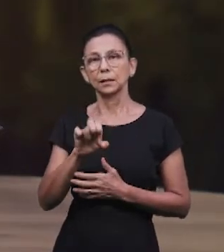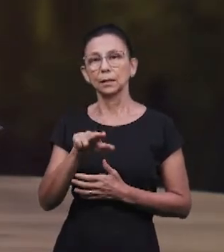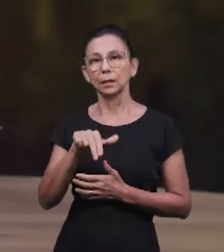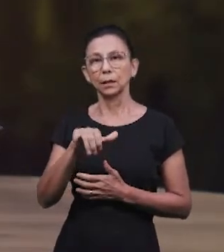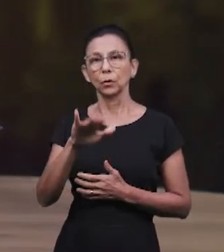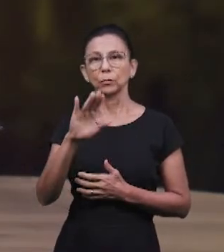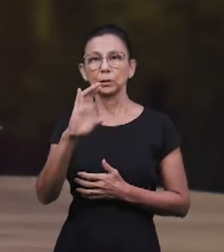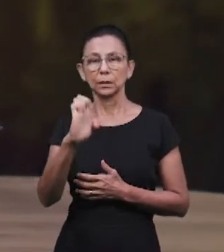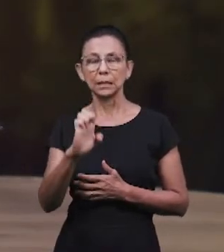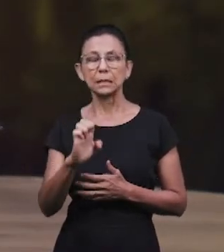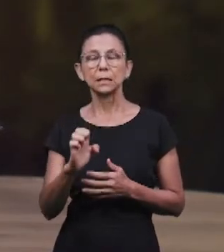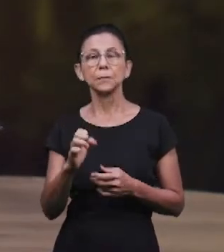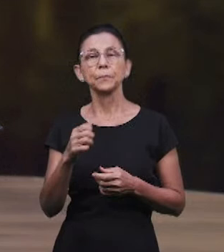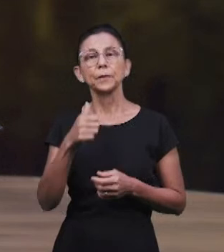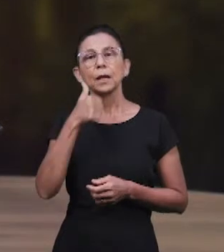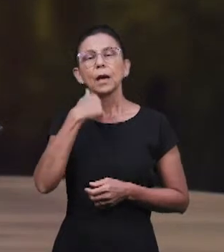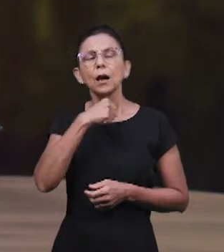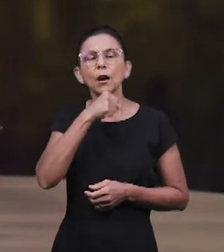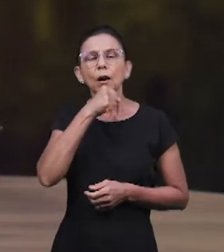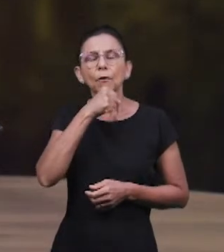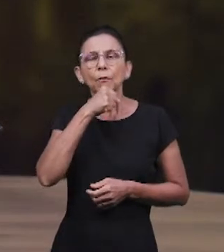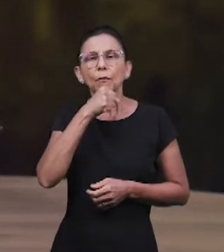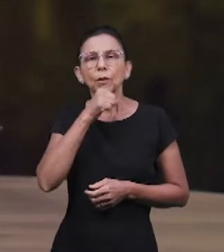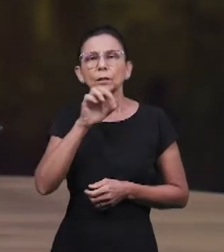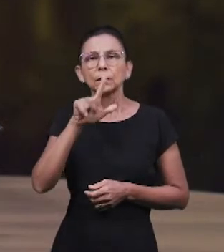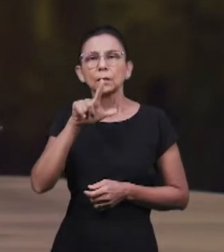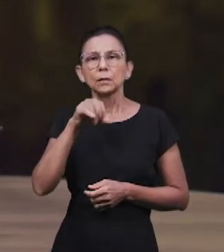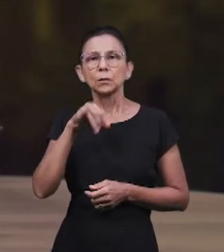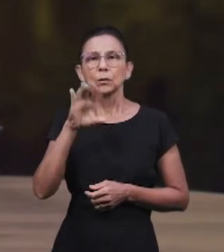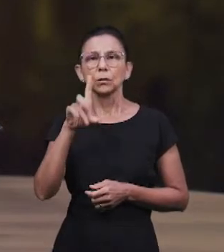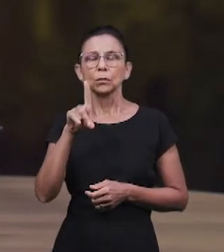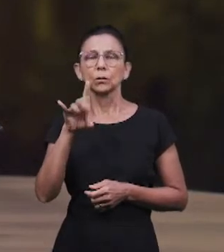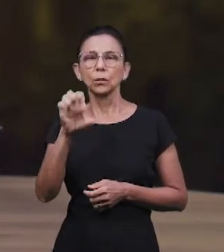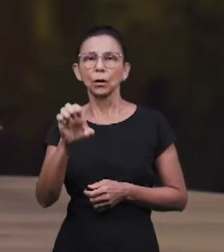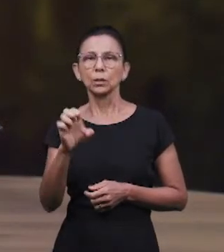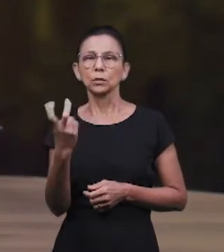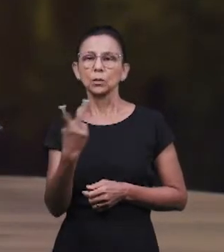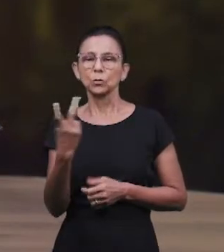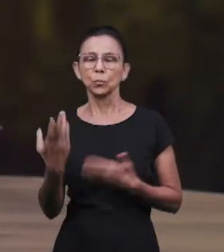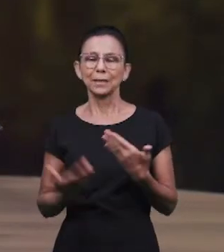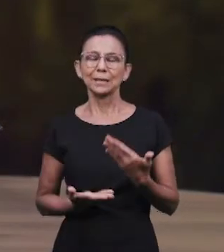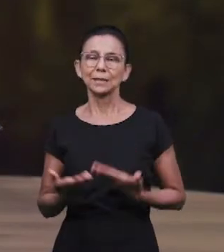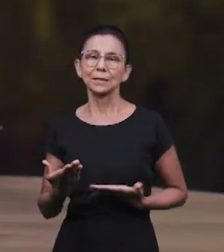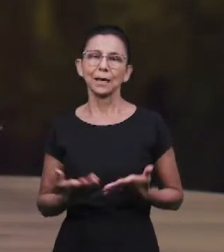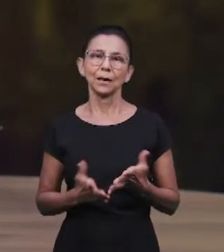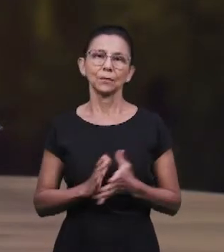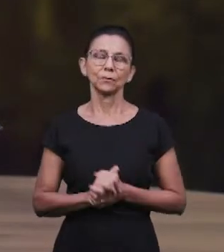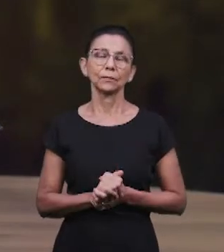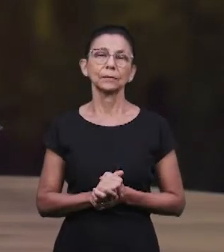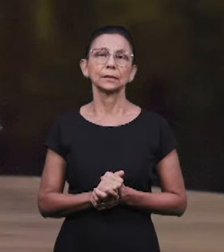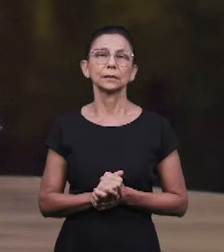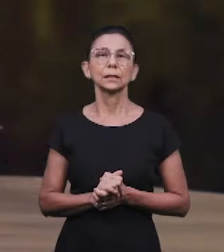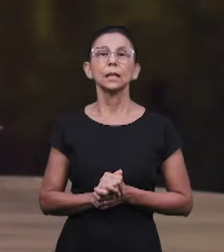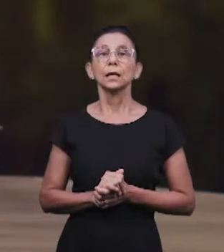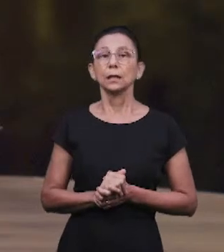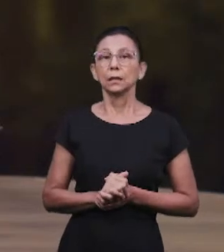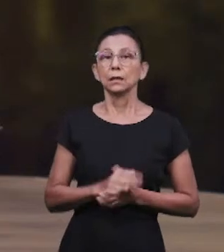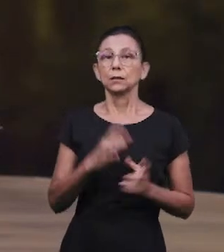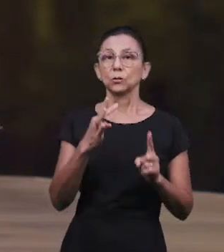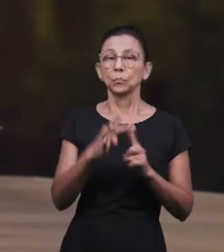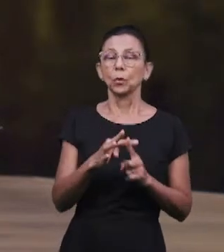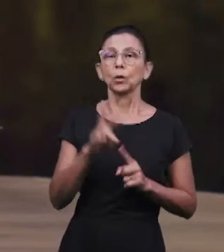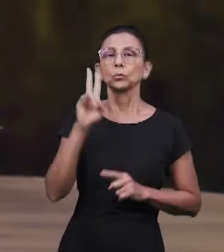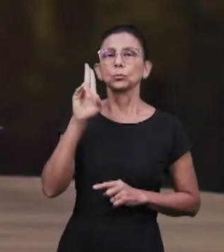dele, chamava-se Lloyd, eram servas. Criaram no caminho do Senhor, ele nunca se